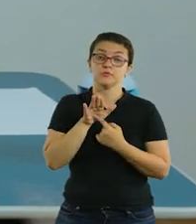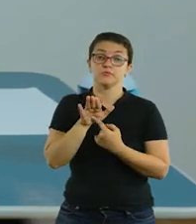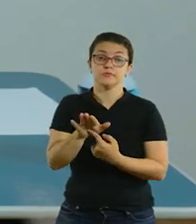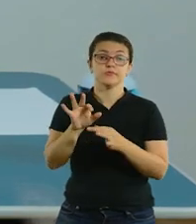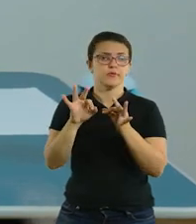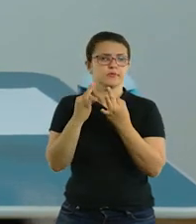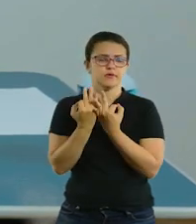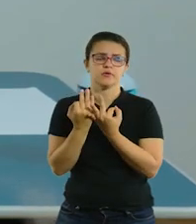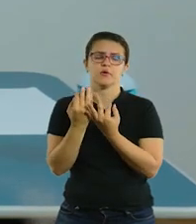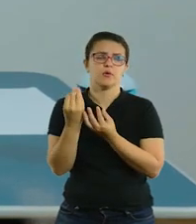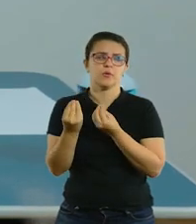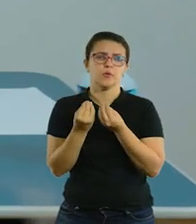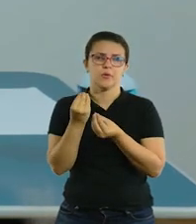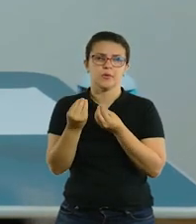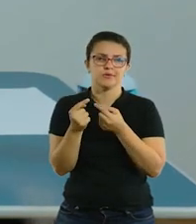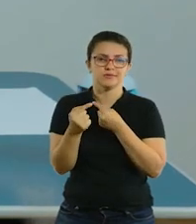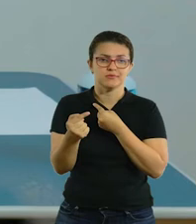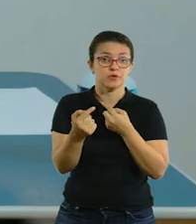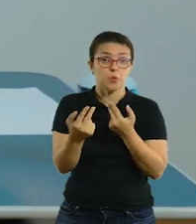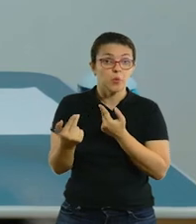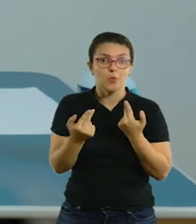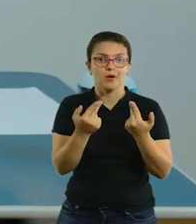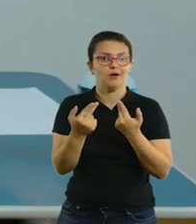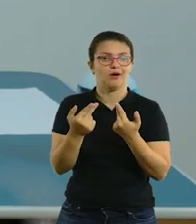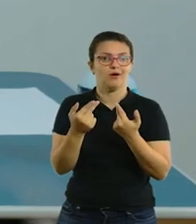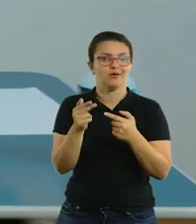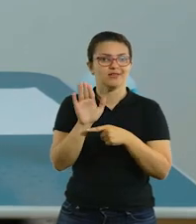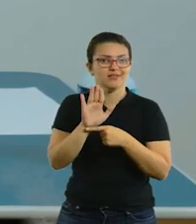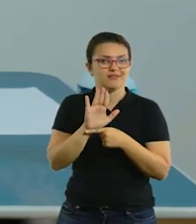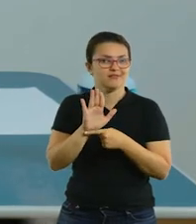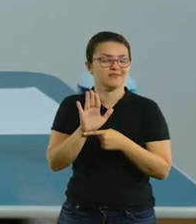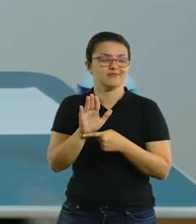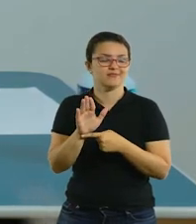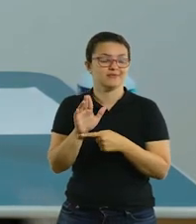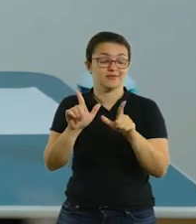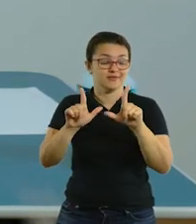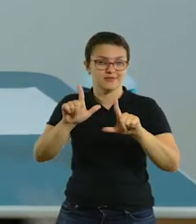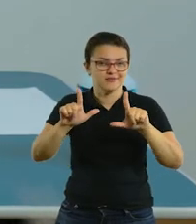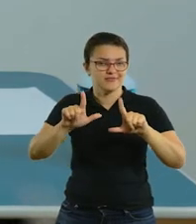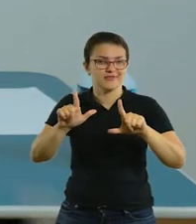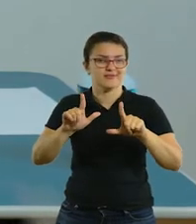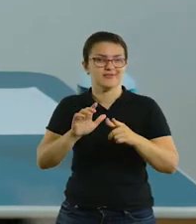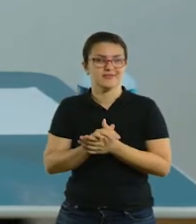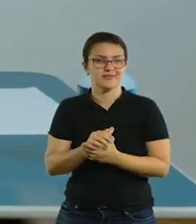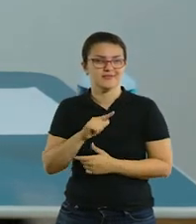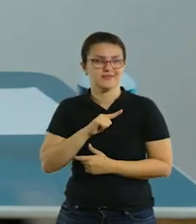previsão do tempo para essa pessoa. Como você vê no jornal, tá bom? Como apresentam a previsão do tempo.